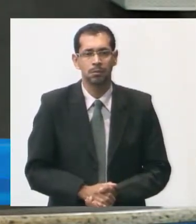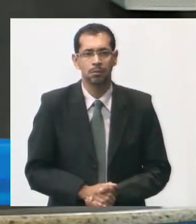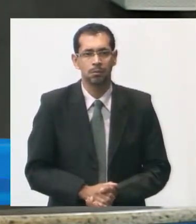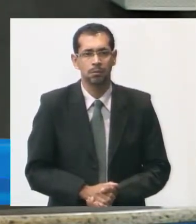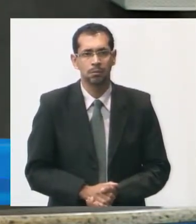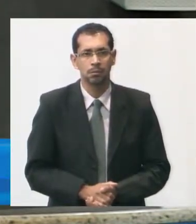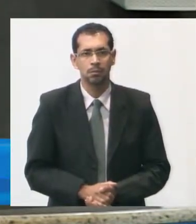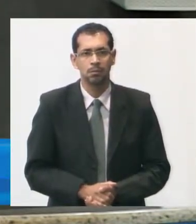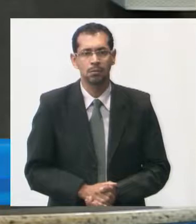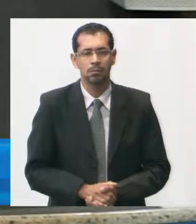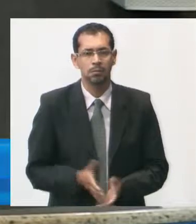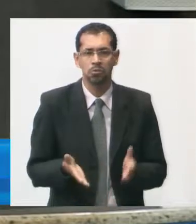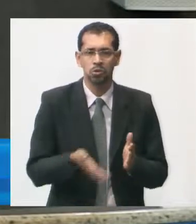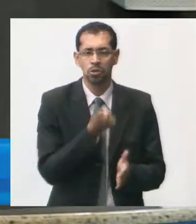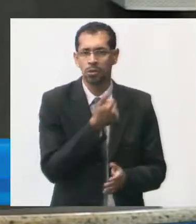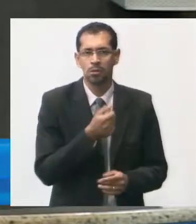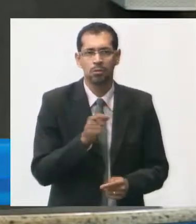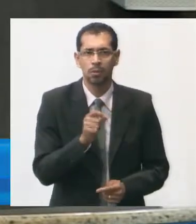aplicar multas.